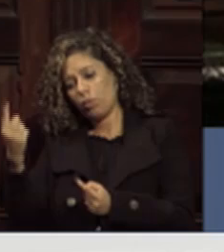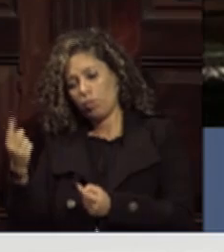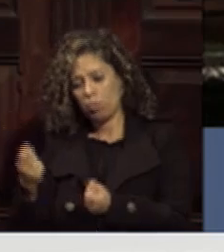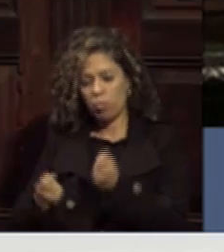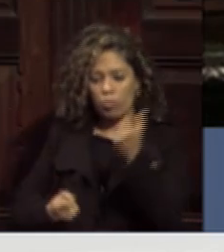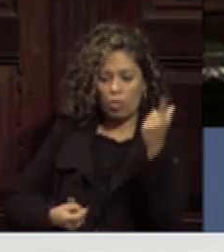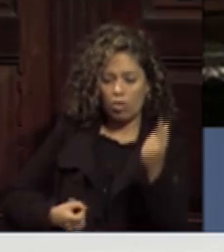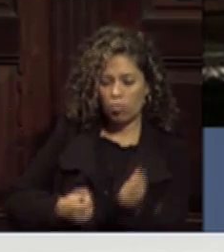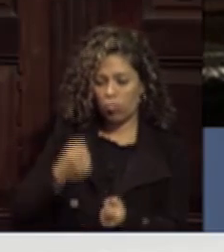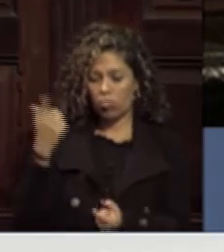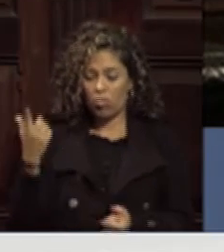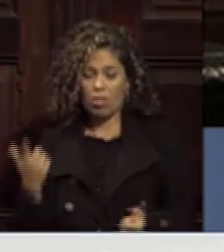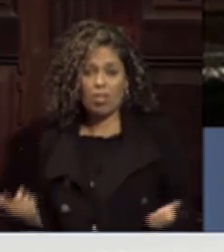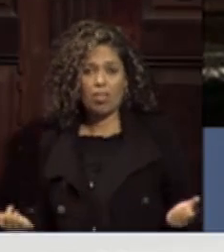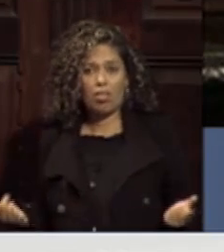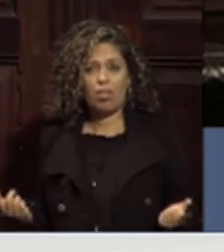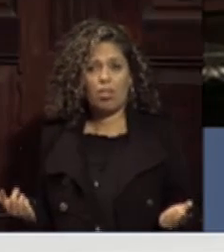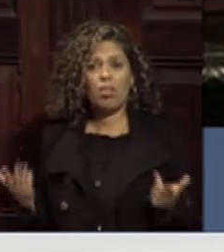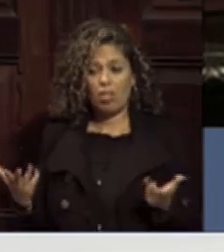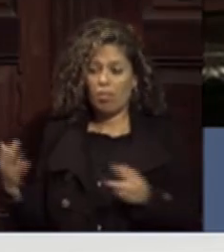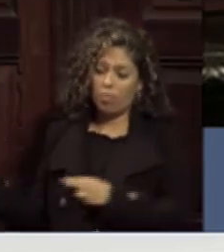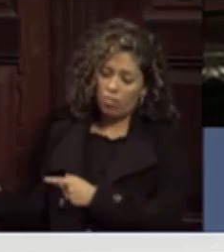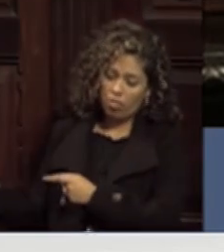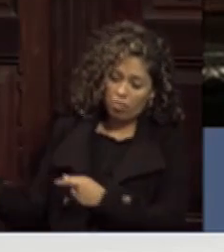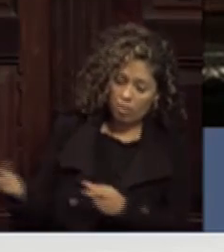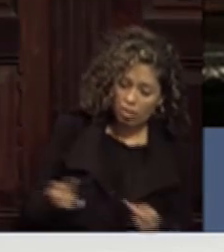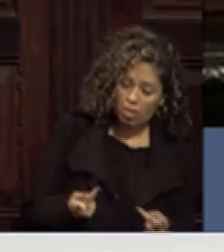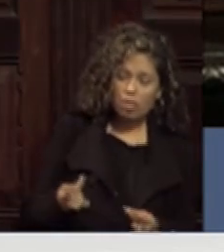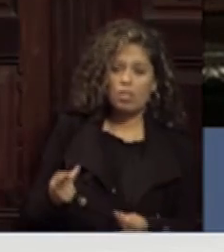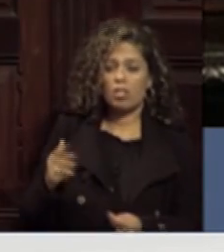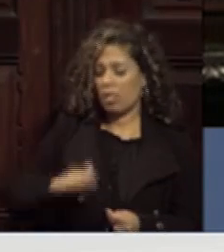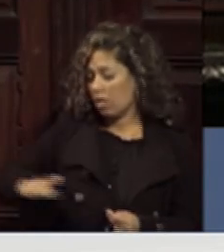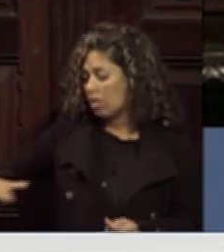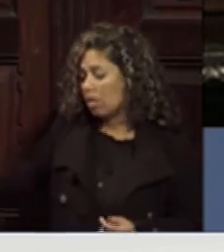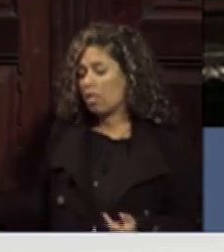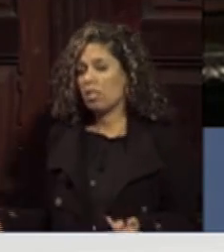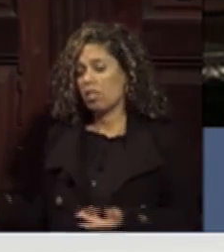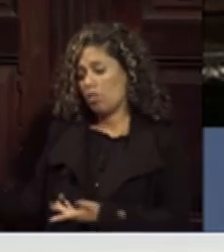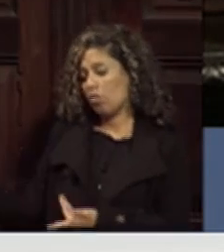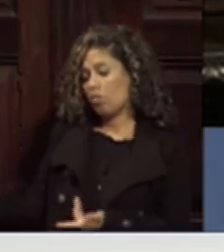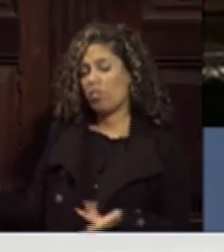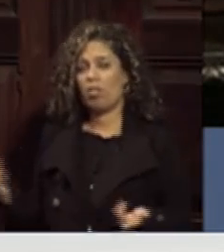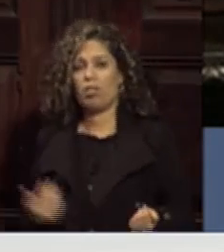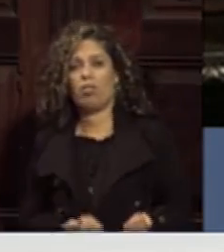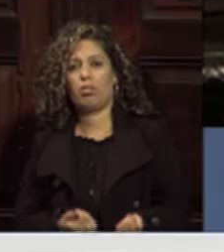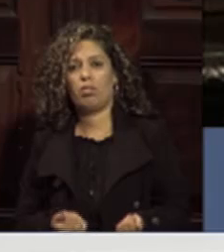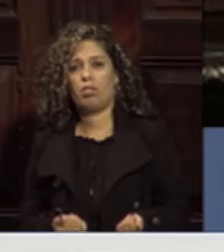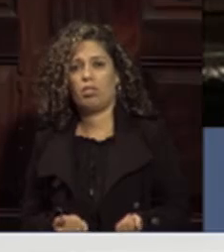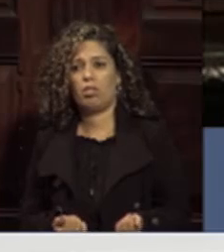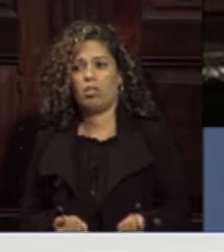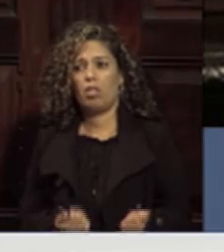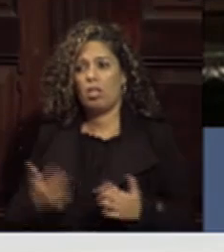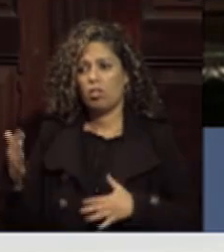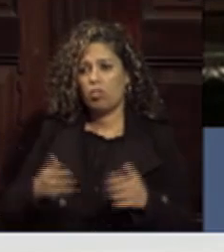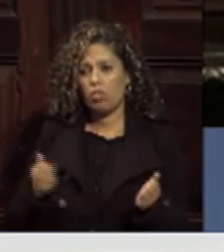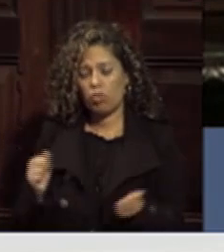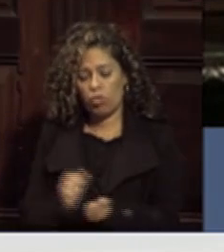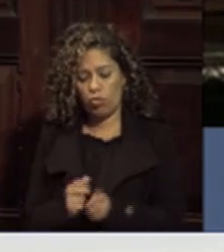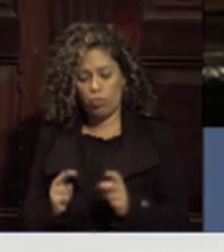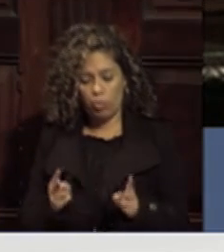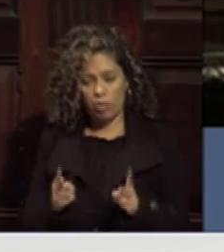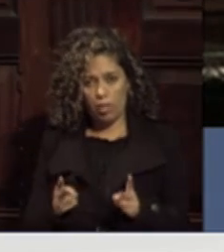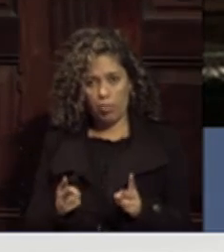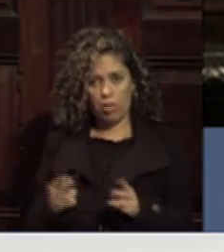institucionalizadas, receber a visita e o convívio dessas crianças, por mais que seja temporário. Mas